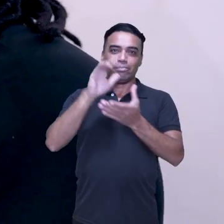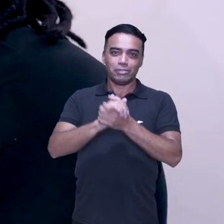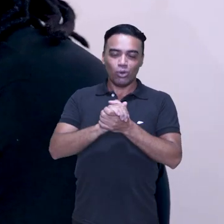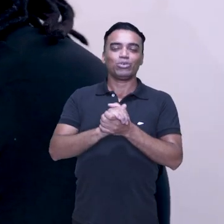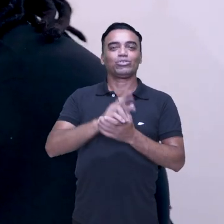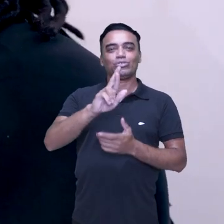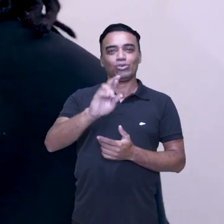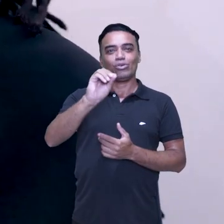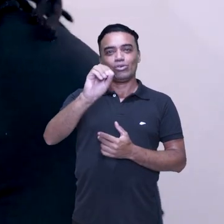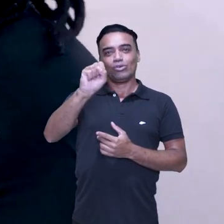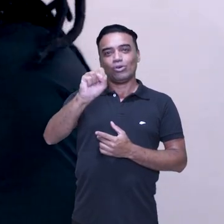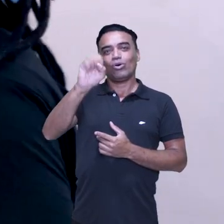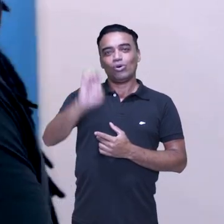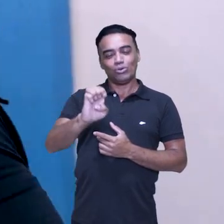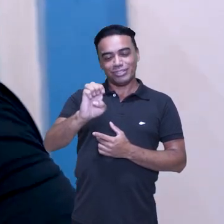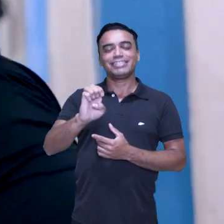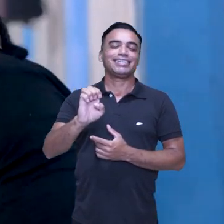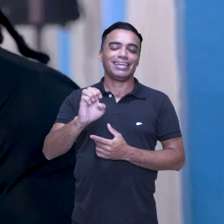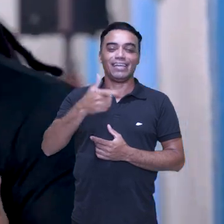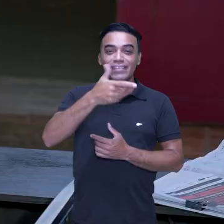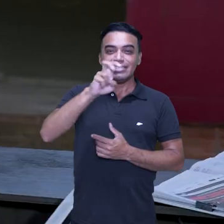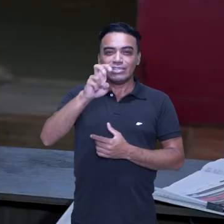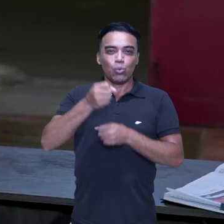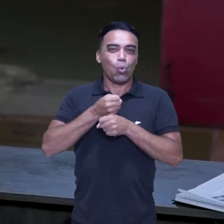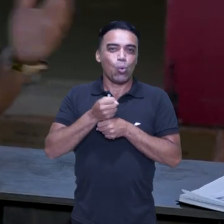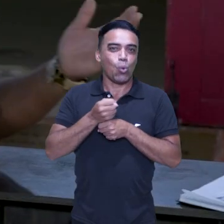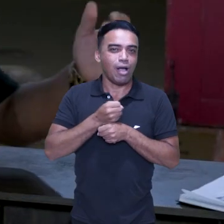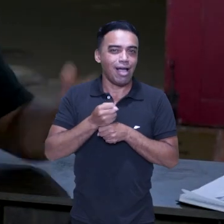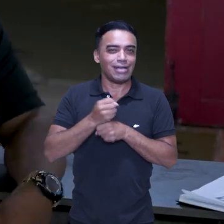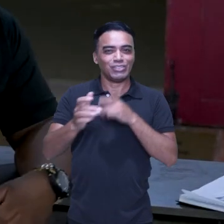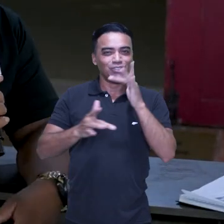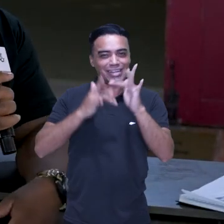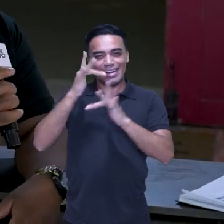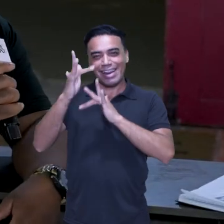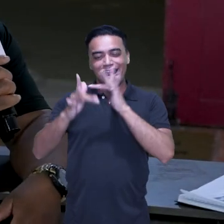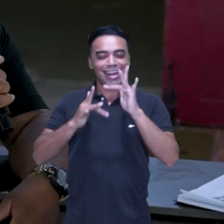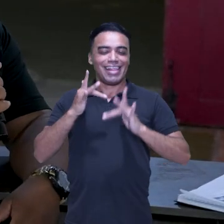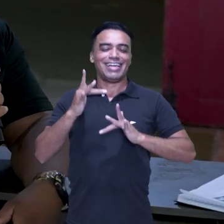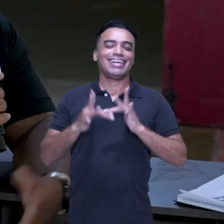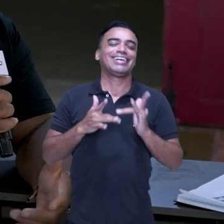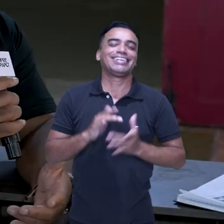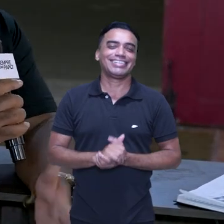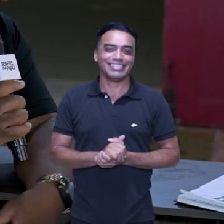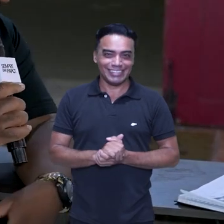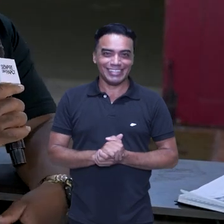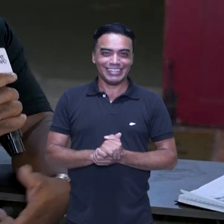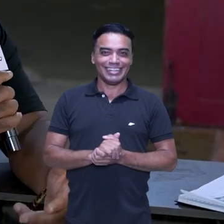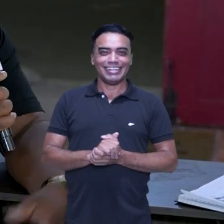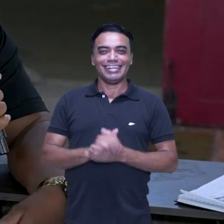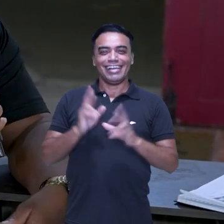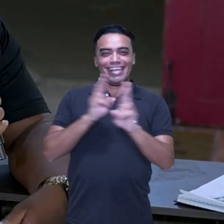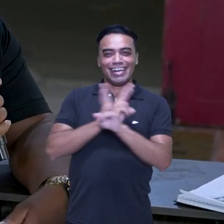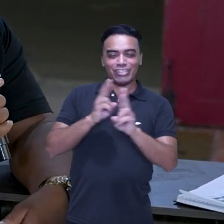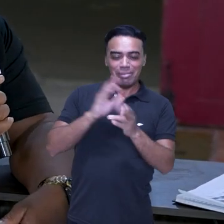a gente já tem aí mais de 25 anos de namoro, né, Rose? De relacionamento,